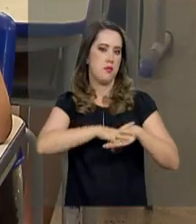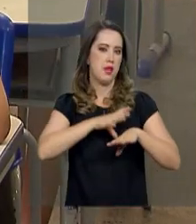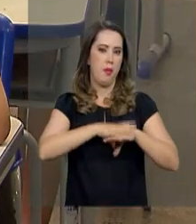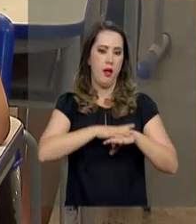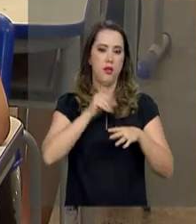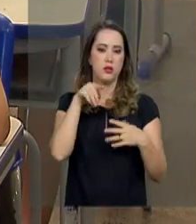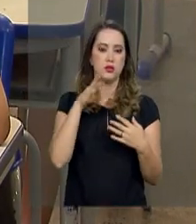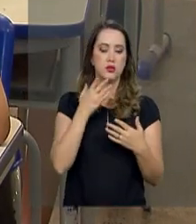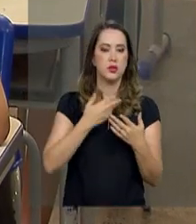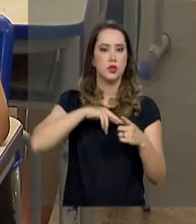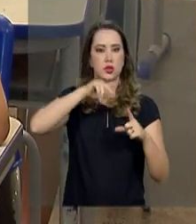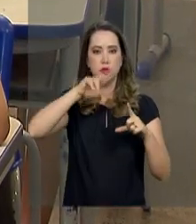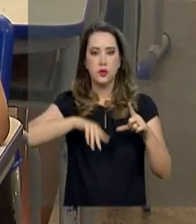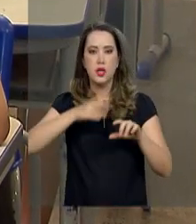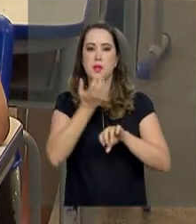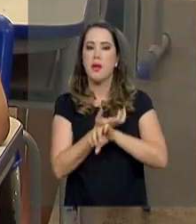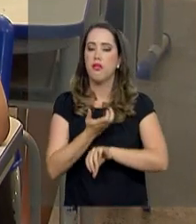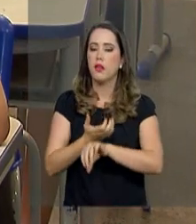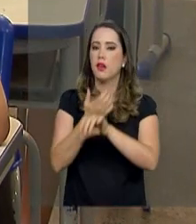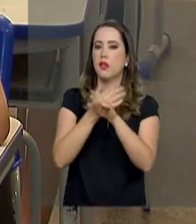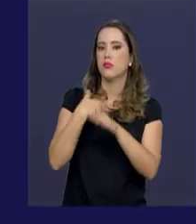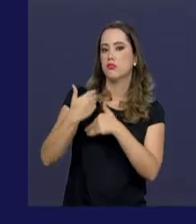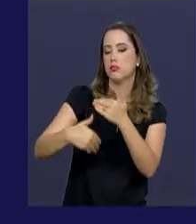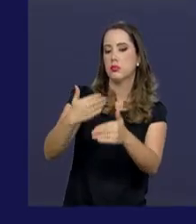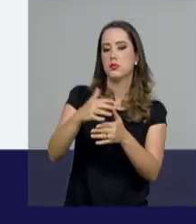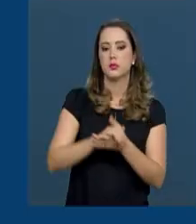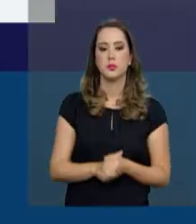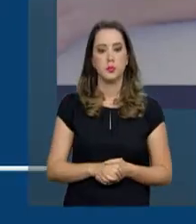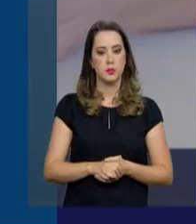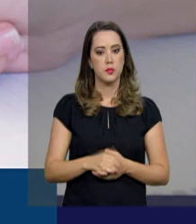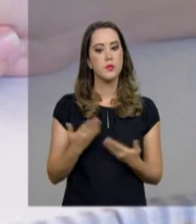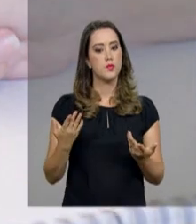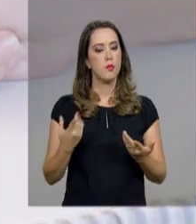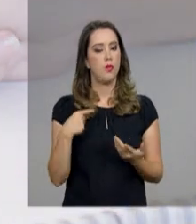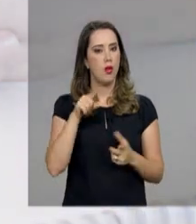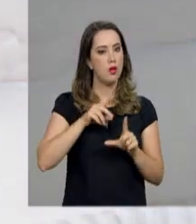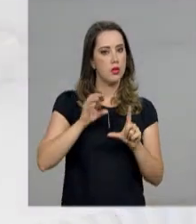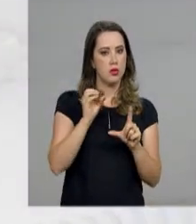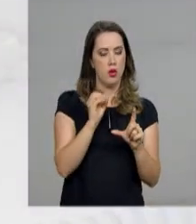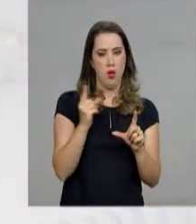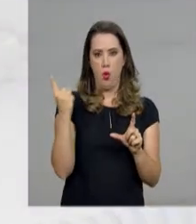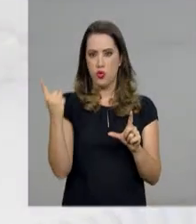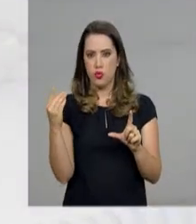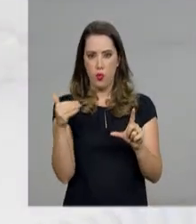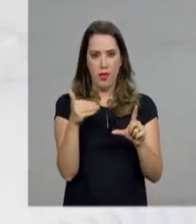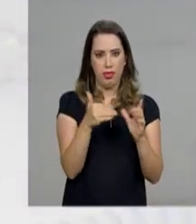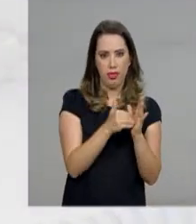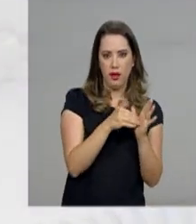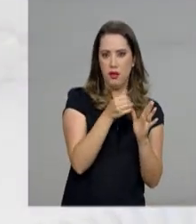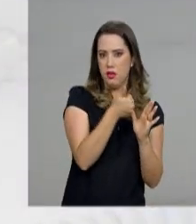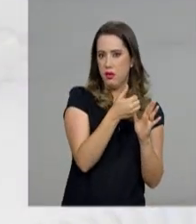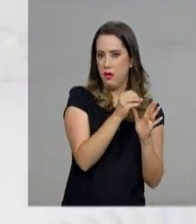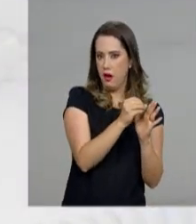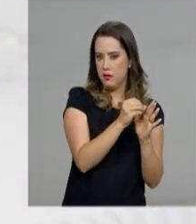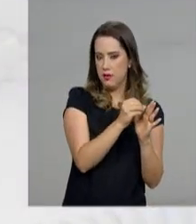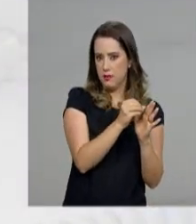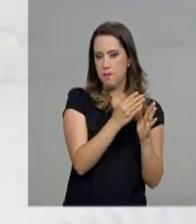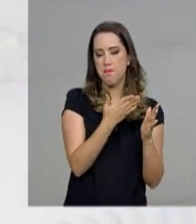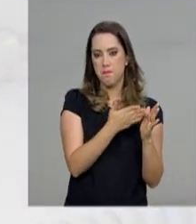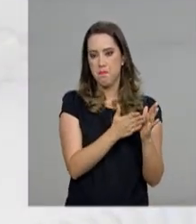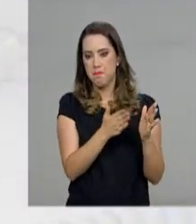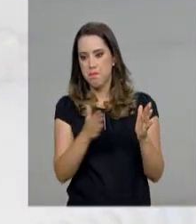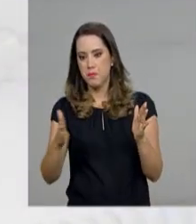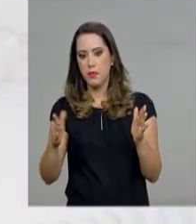matemática. O fluxo escolar também é levado em conta. O índice é medido numa escala que vai de 1 a 10. Nos anos iniciais do